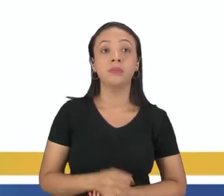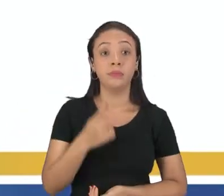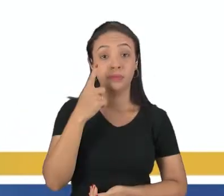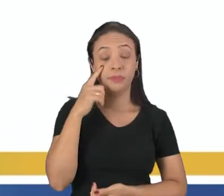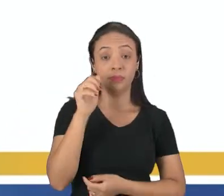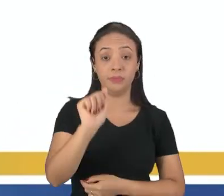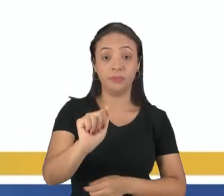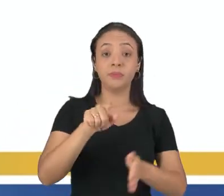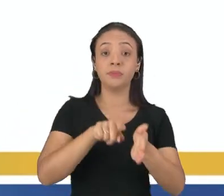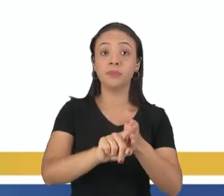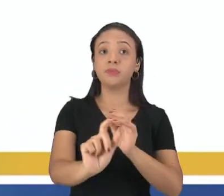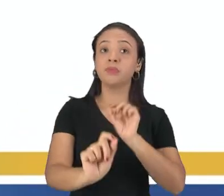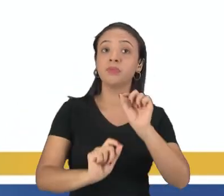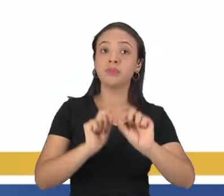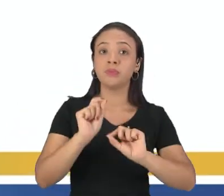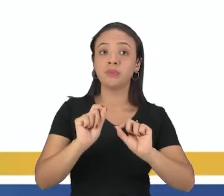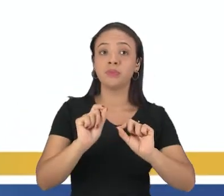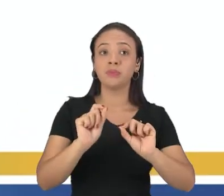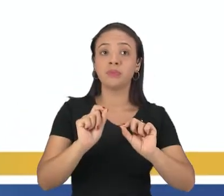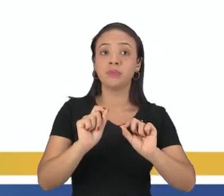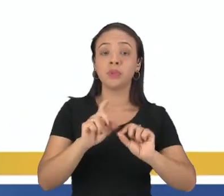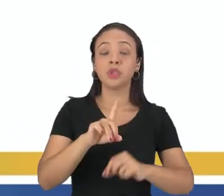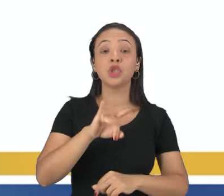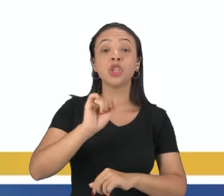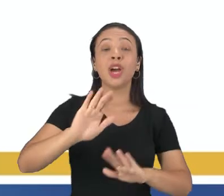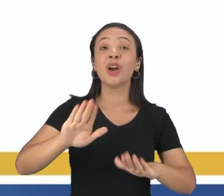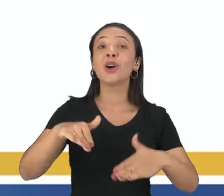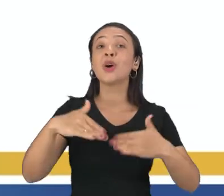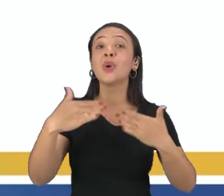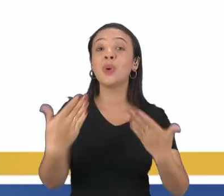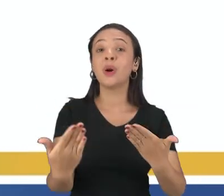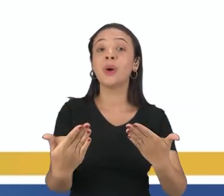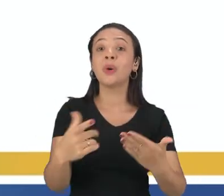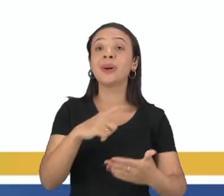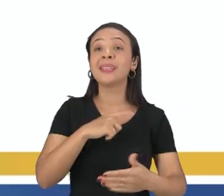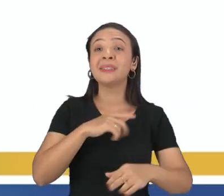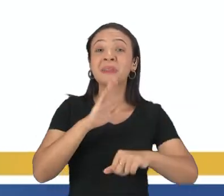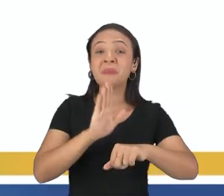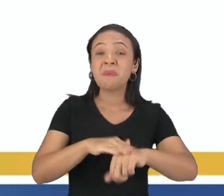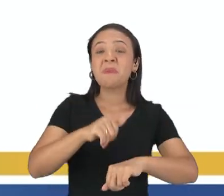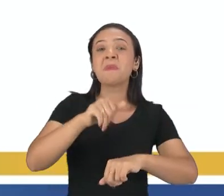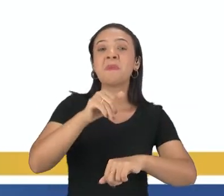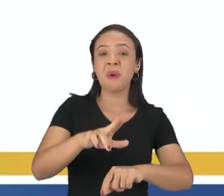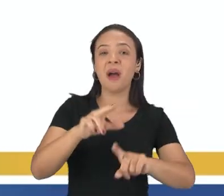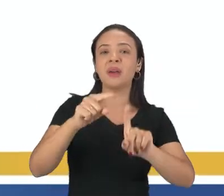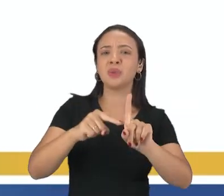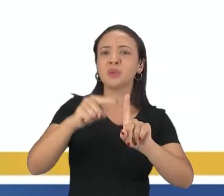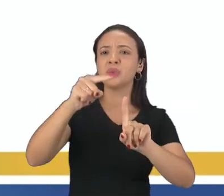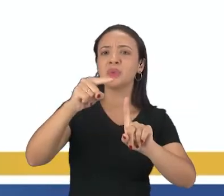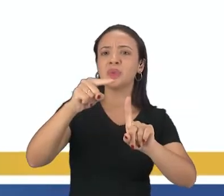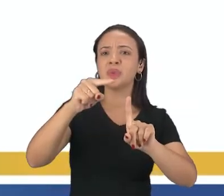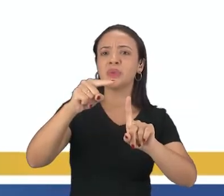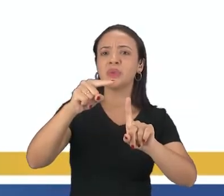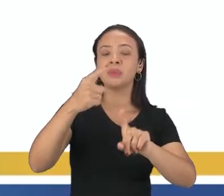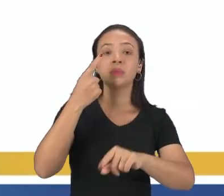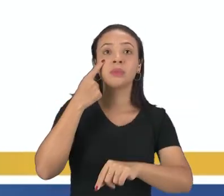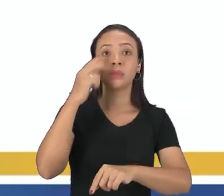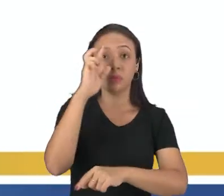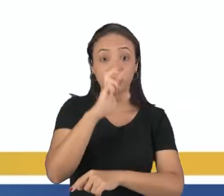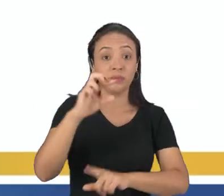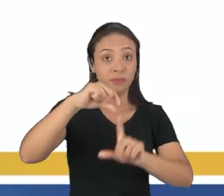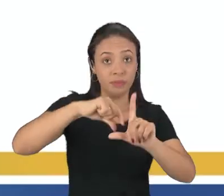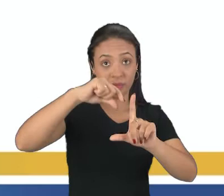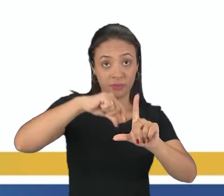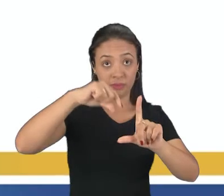na letra A está perguntando assim: em que dia ocorreu a maior temperatura? Observe aí o